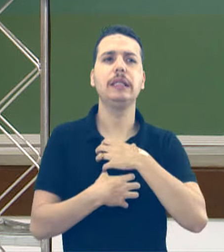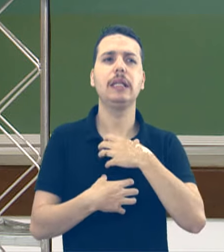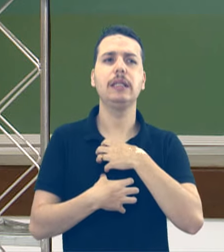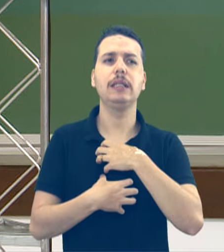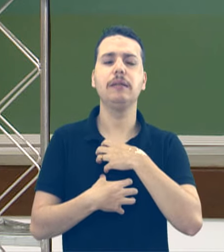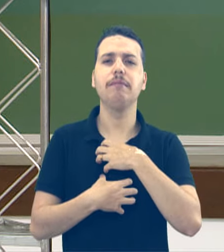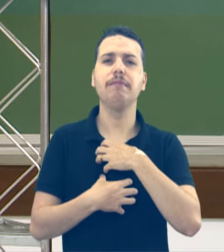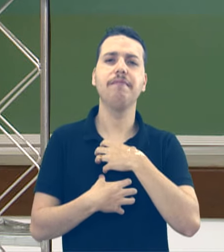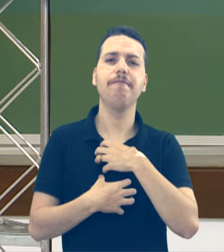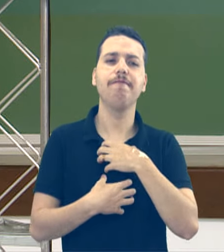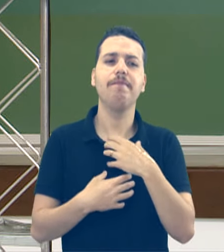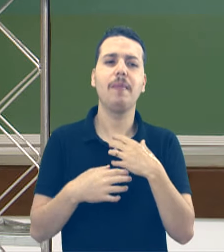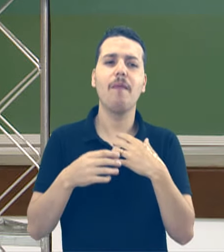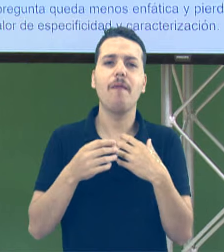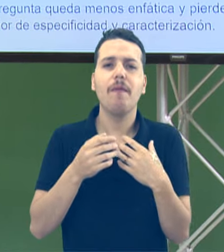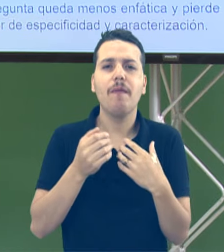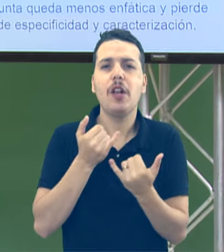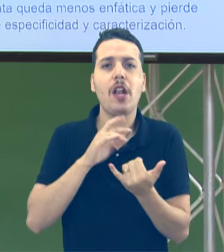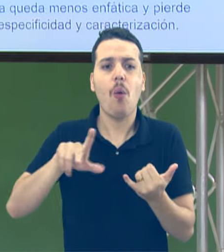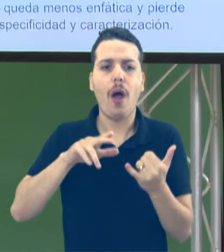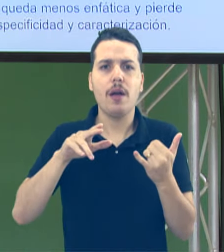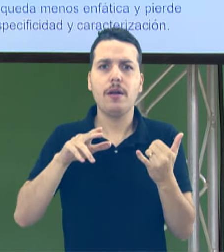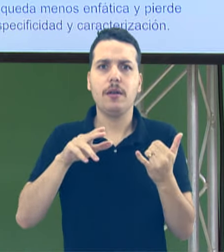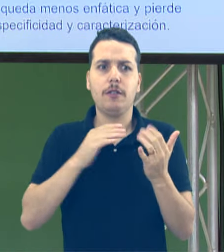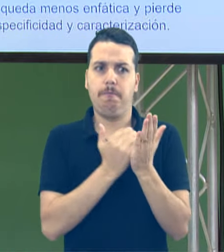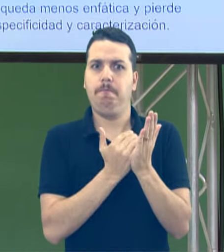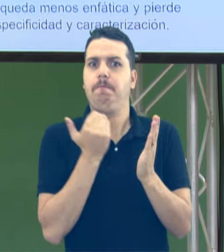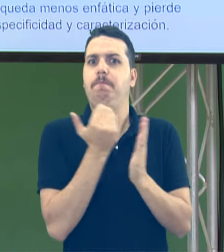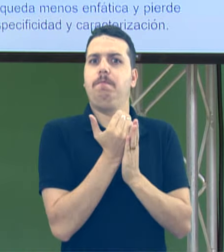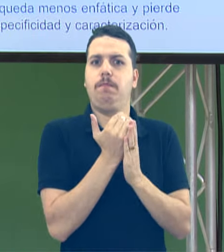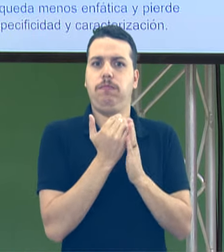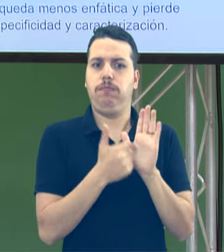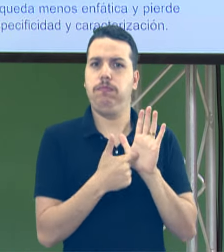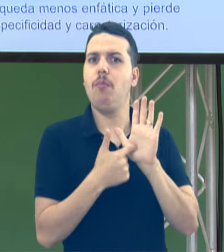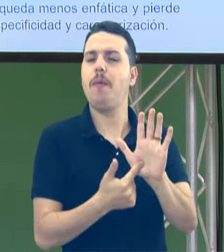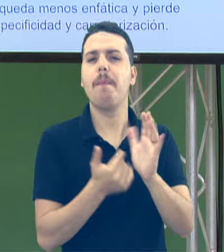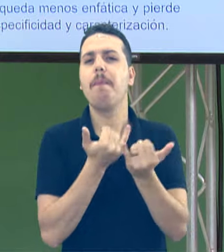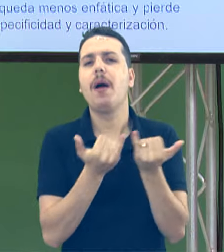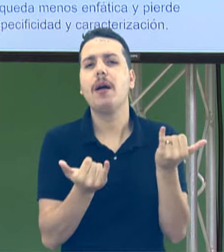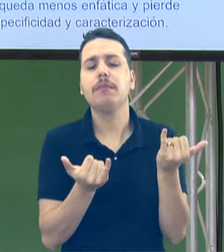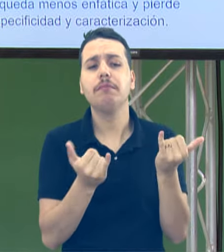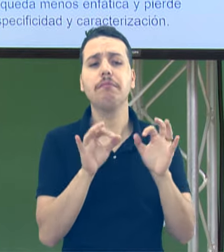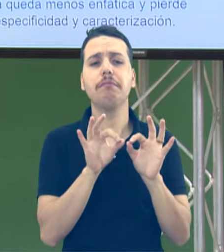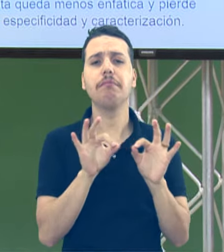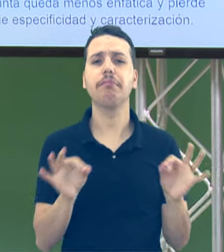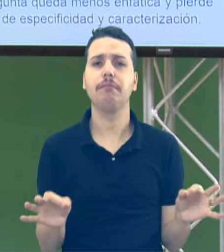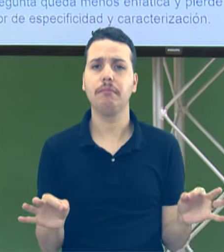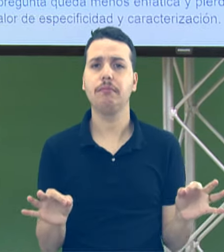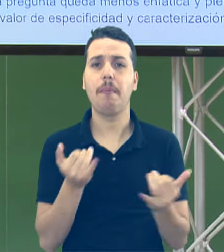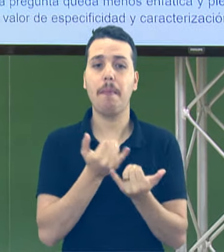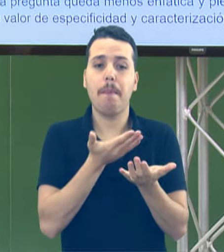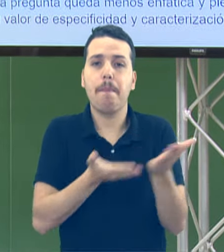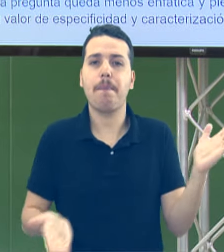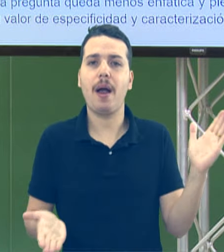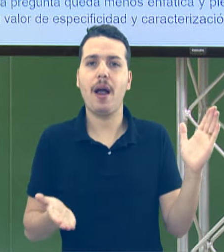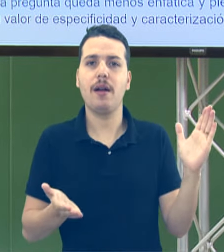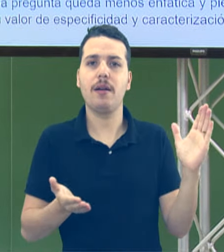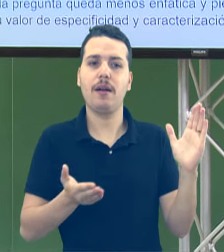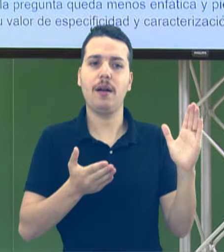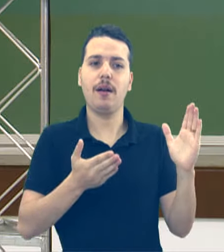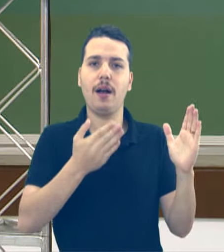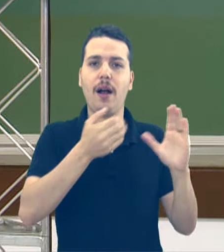enfática. Ela perde parte do seu valor de especificidade e de caracterização. Ou seja,